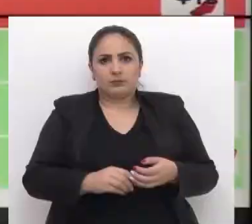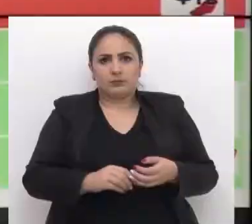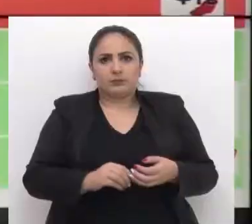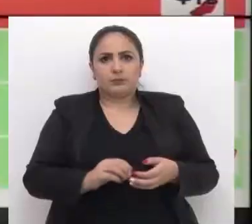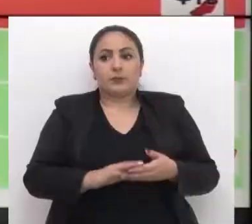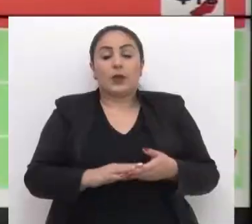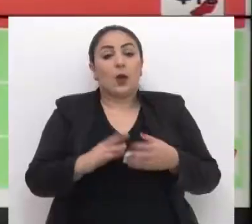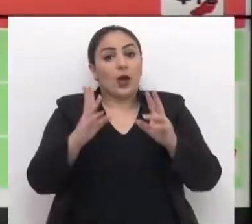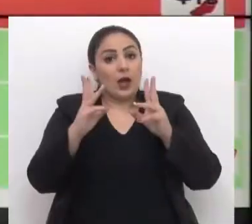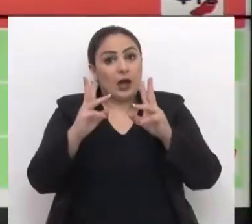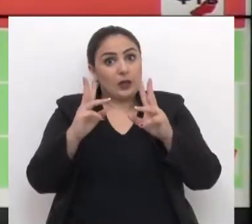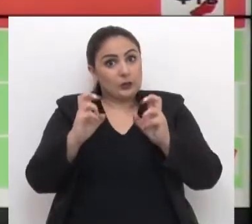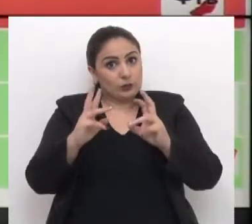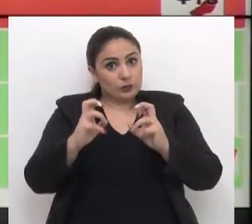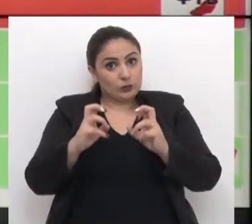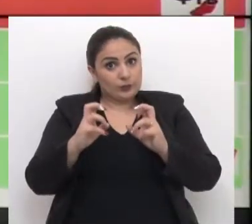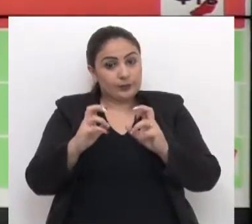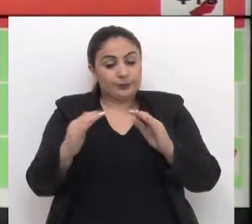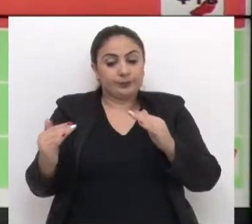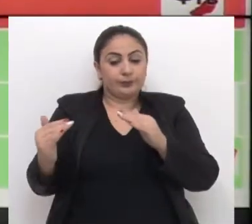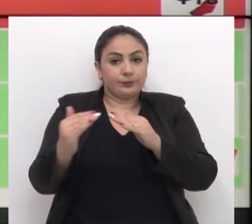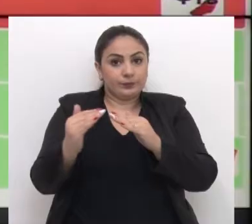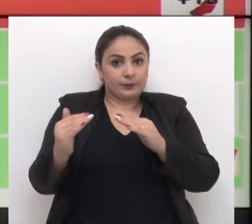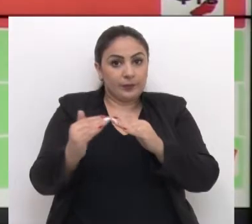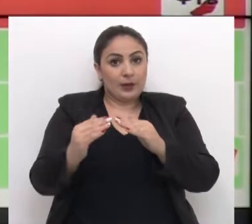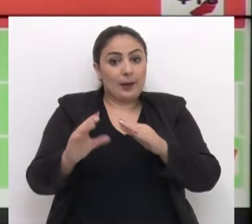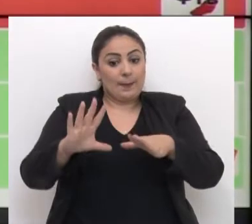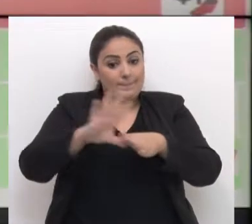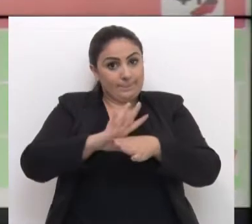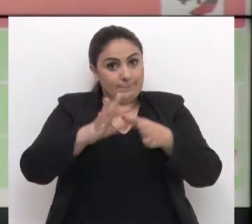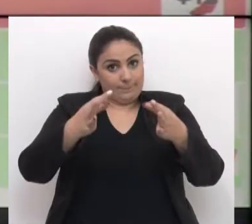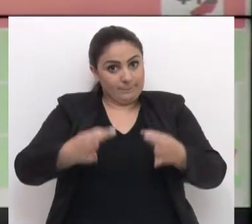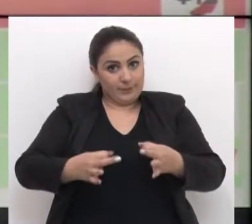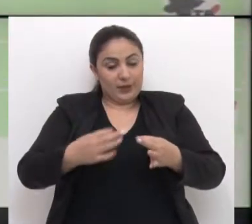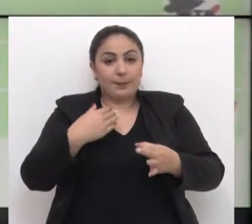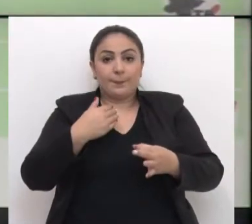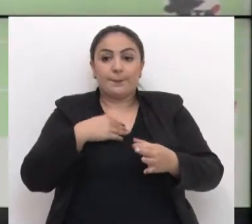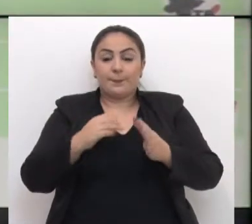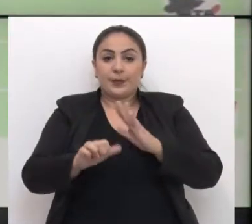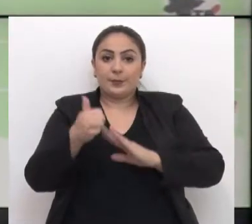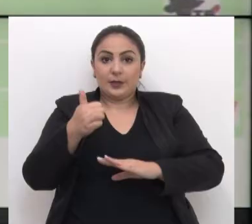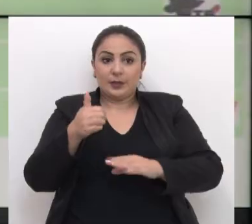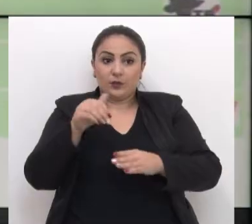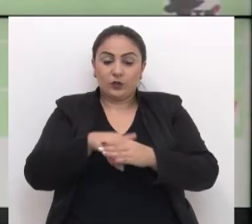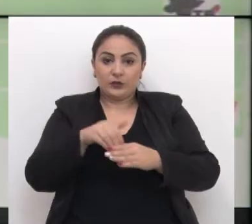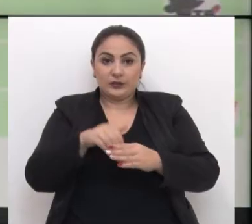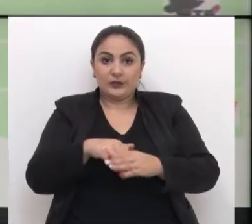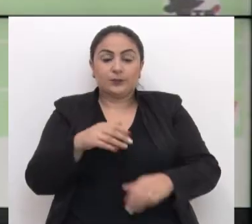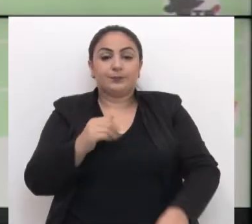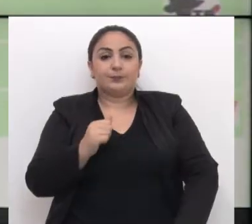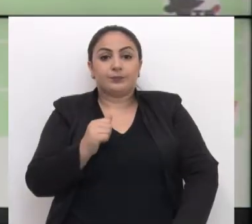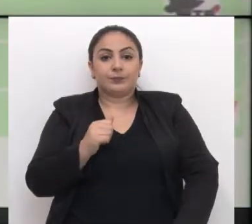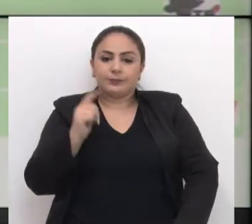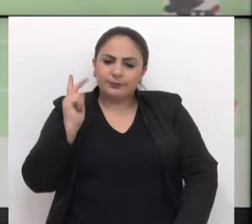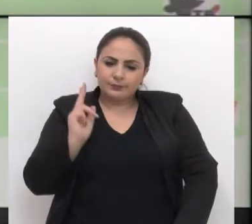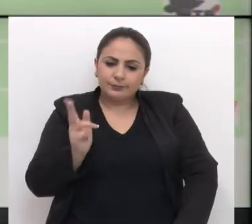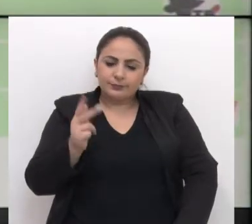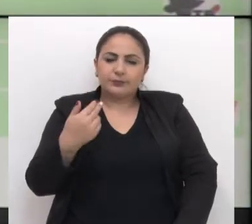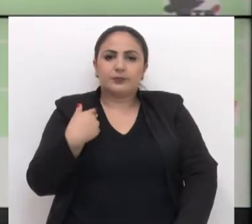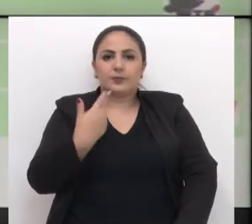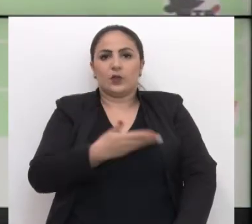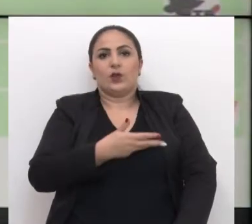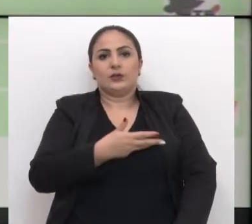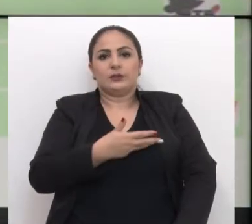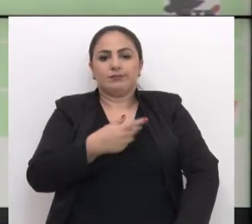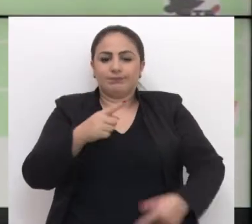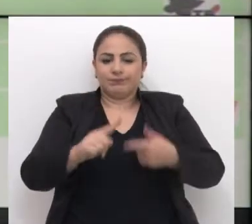ele. Por questão de coerência com a primeira votação, coerência desse vereador, e tem sido uma constante a